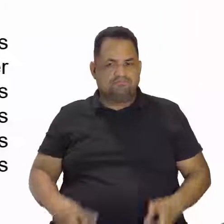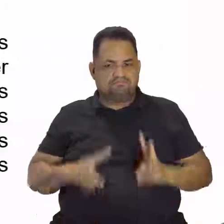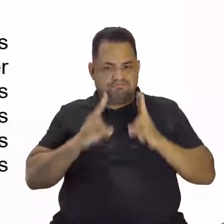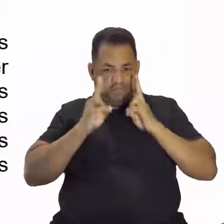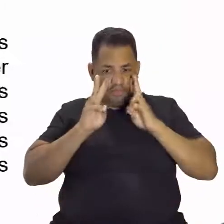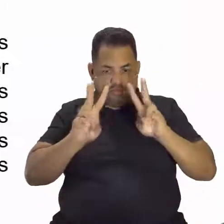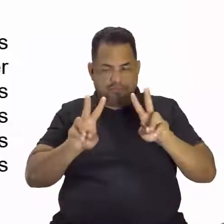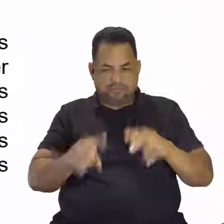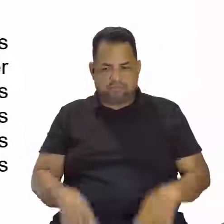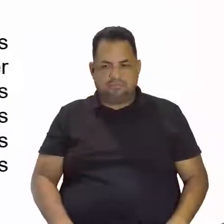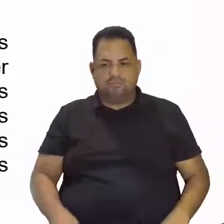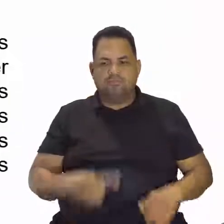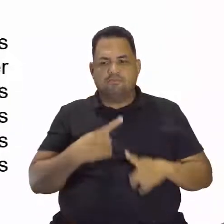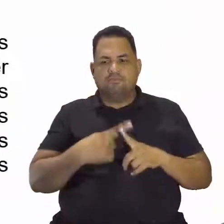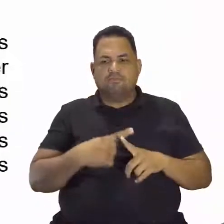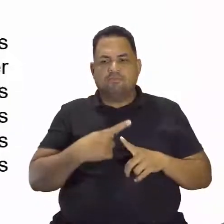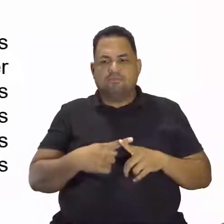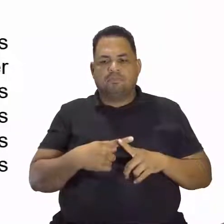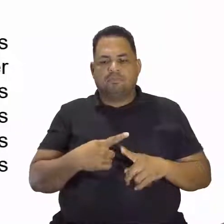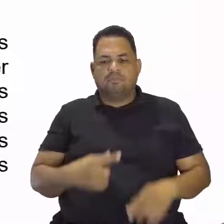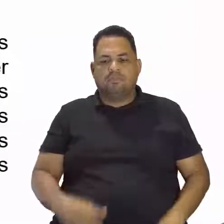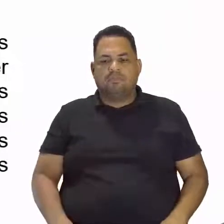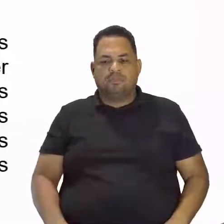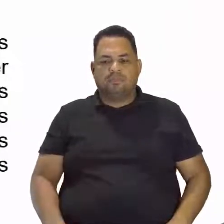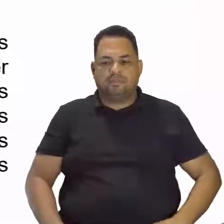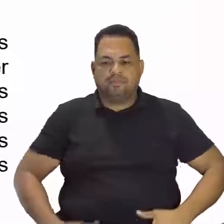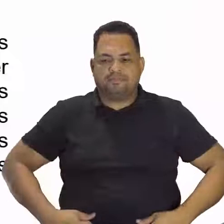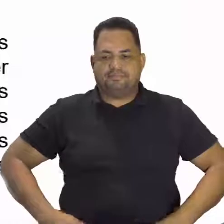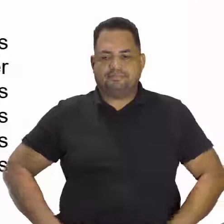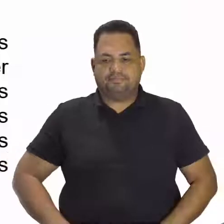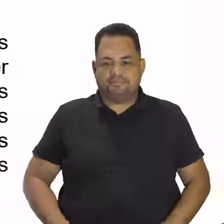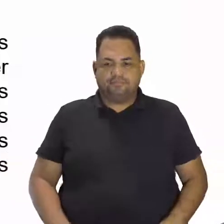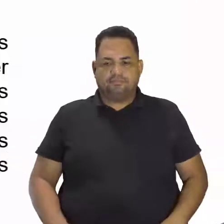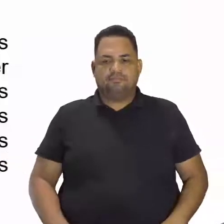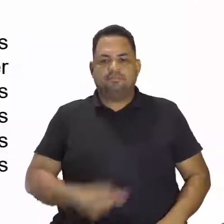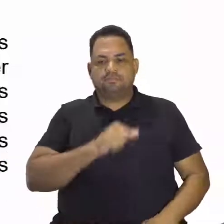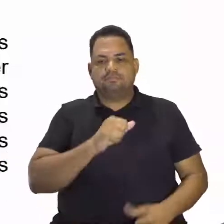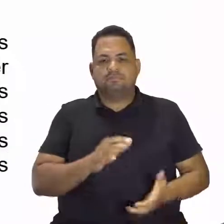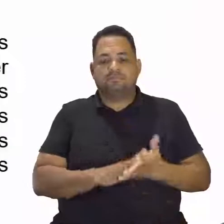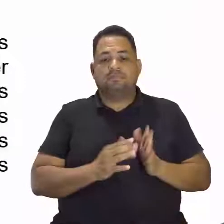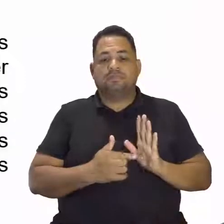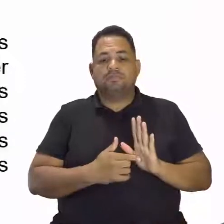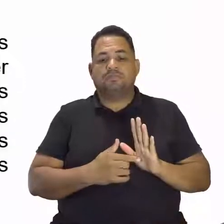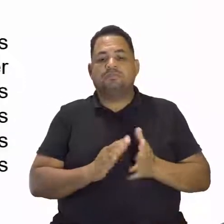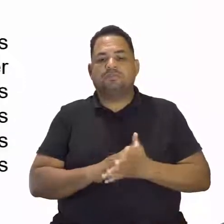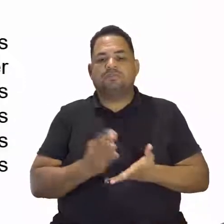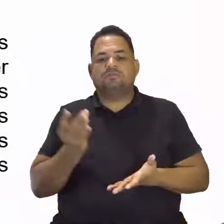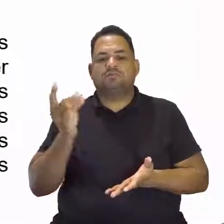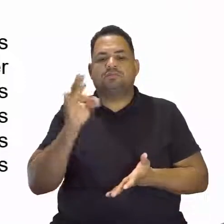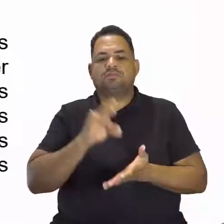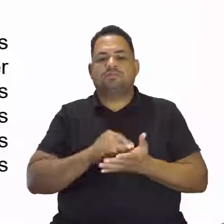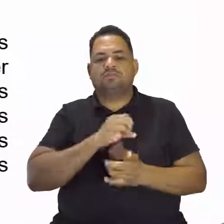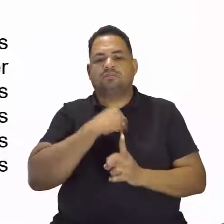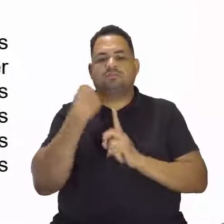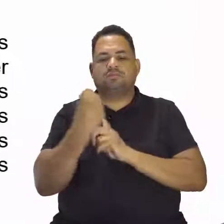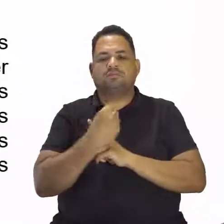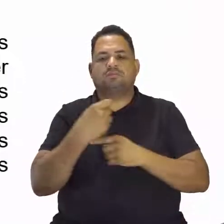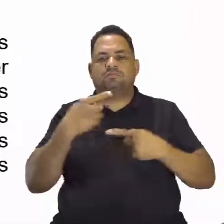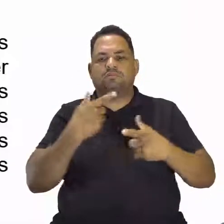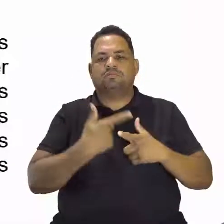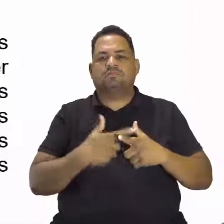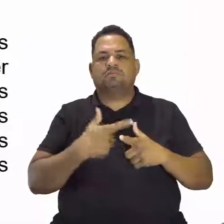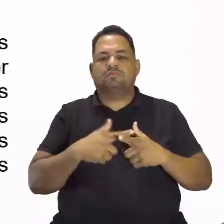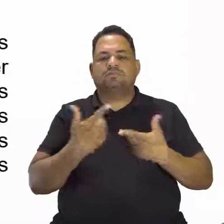tá? Porque isso vai se transpor para a nossa realidade social dos problemas que